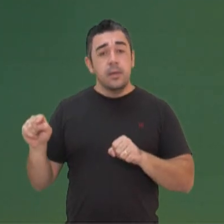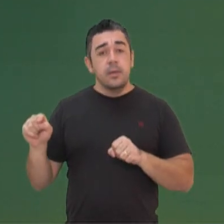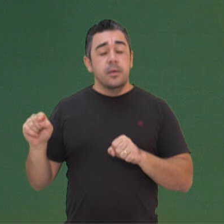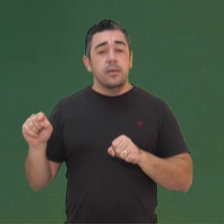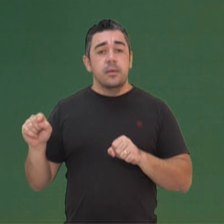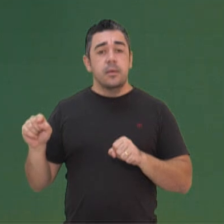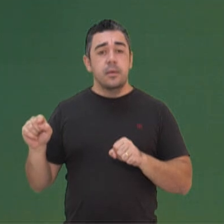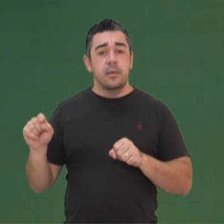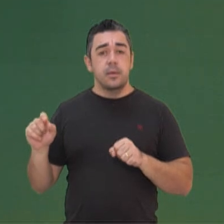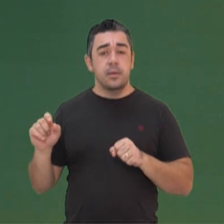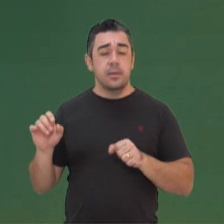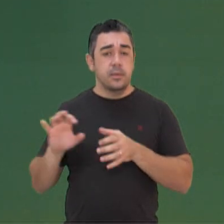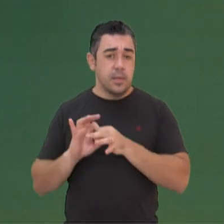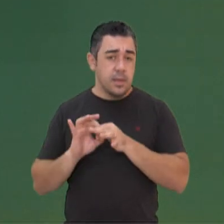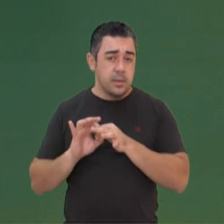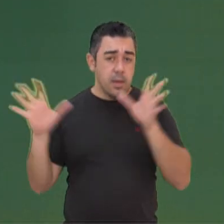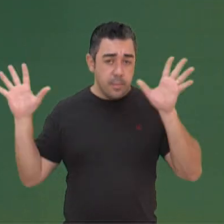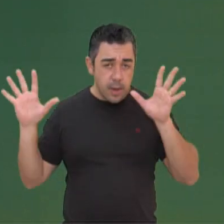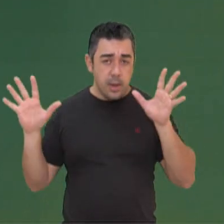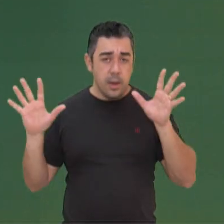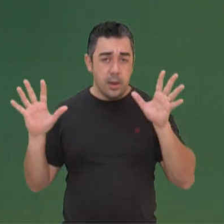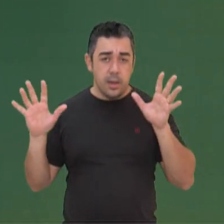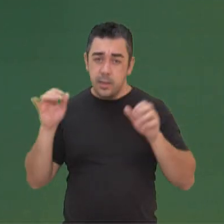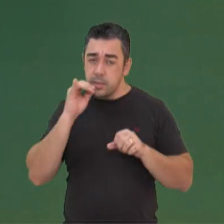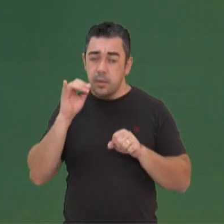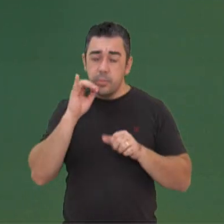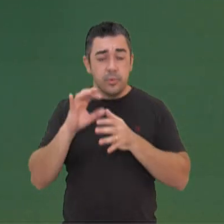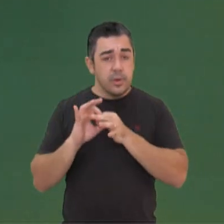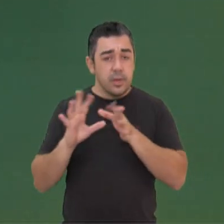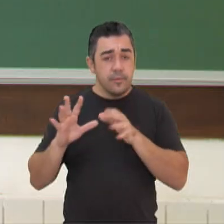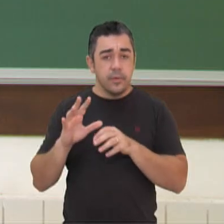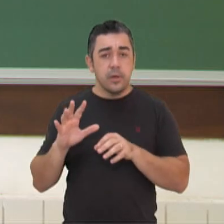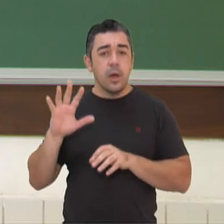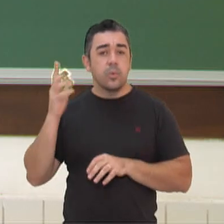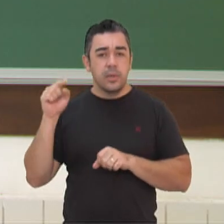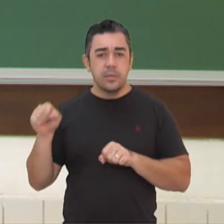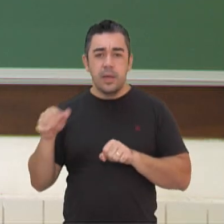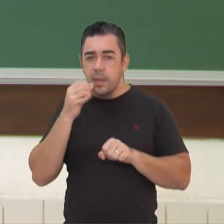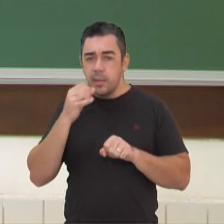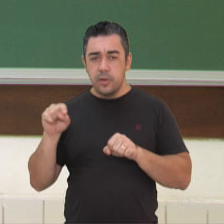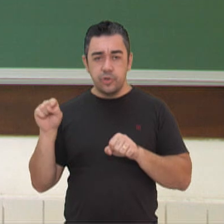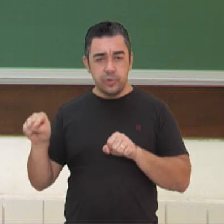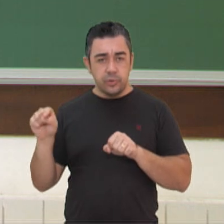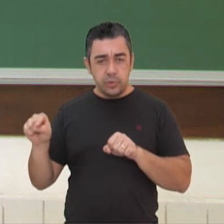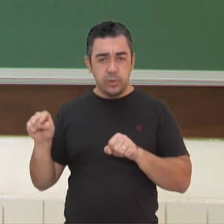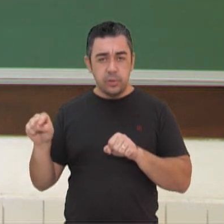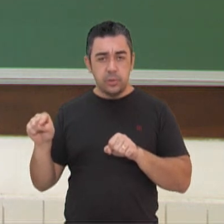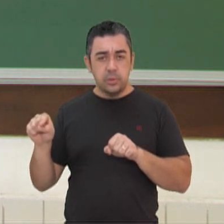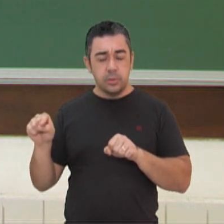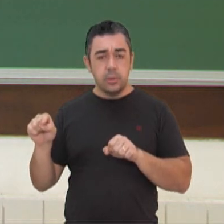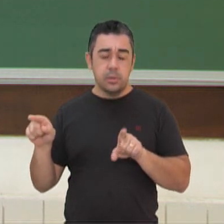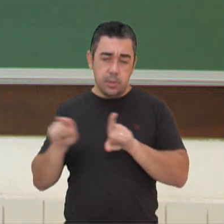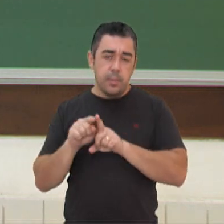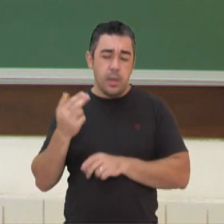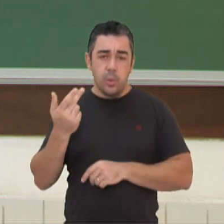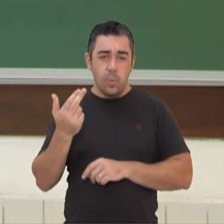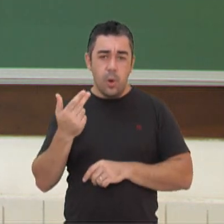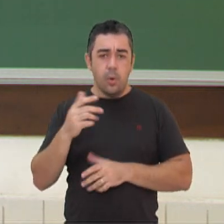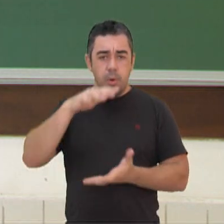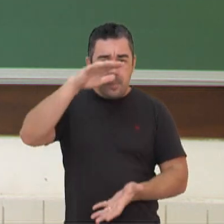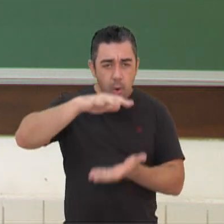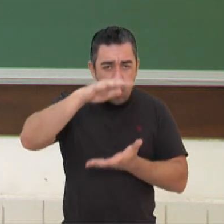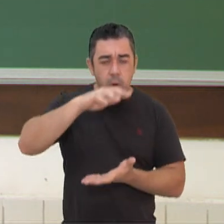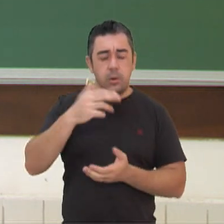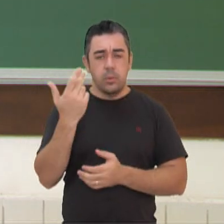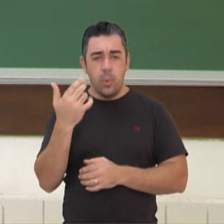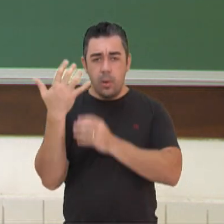se desprenda, caso você de alguma forma deixe essa carga livre, essa energia que estava armazenada nela, assim como nos exemplos anteriores,